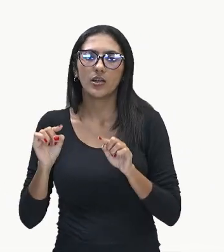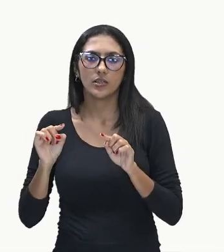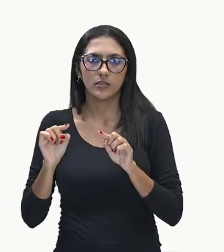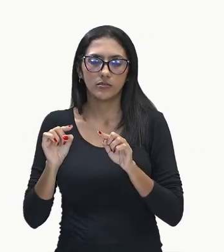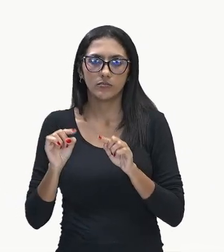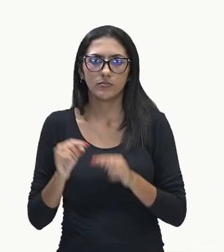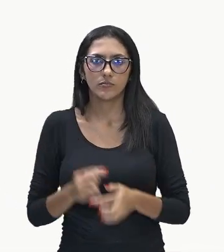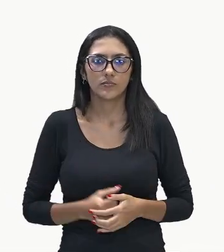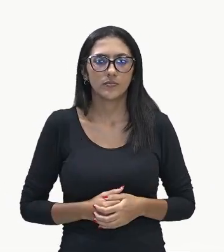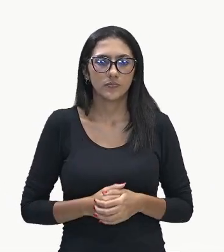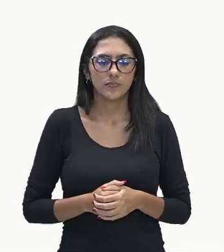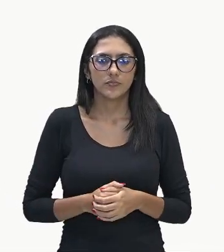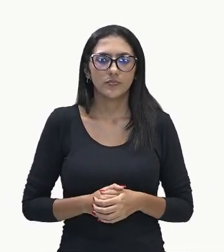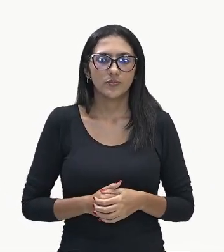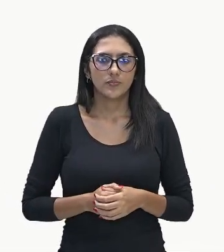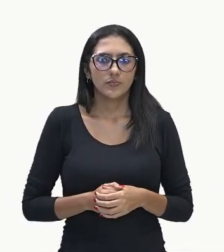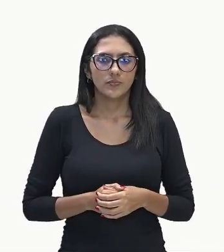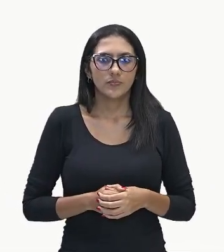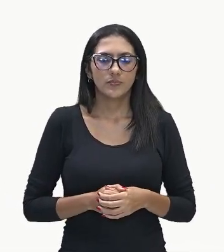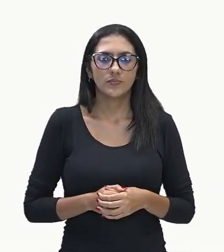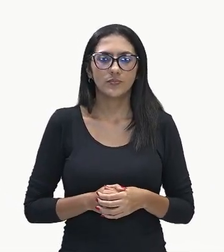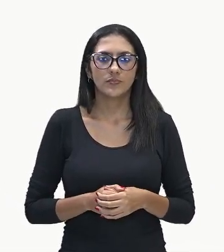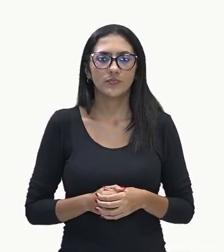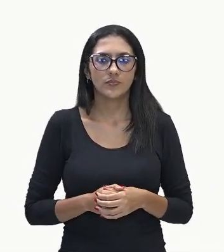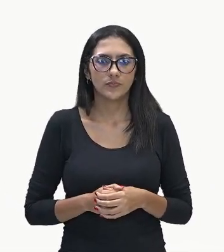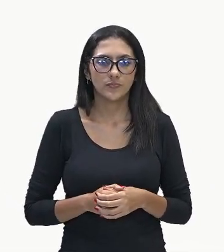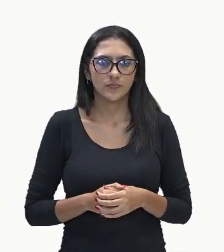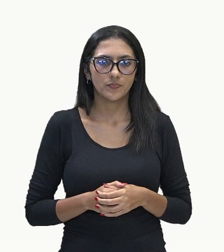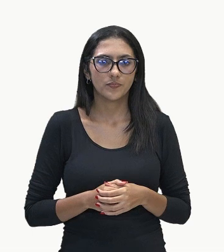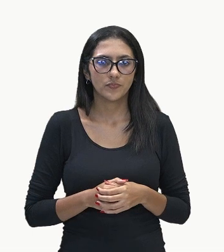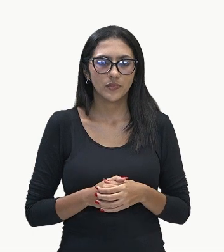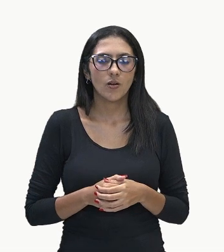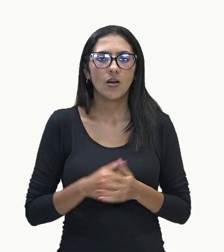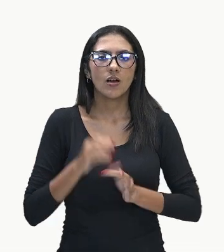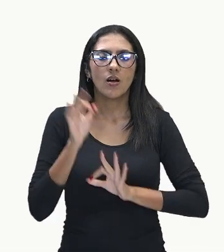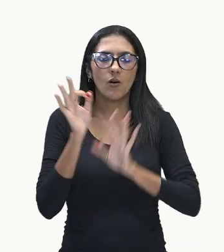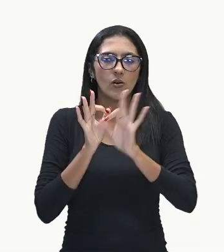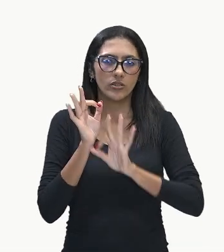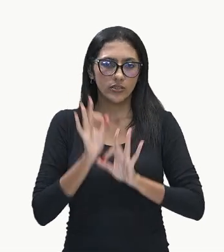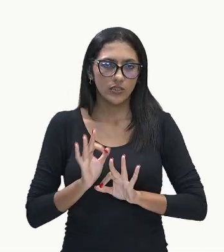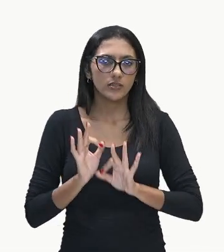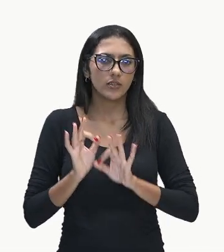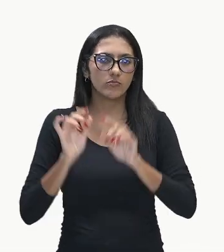eu vou resolver esse parêntese? Você vai aplicar a propriedade distributiva da